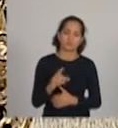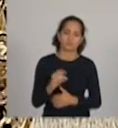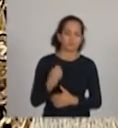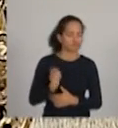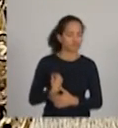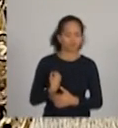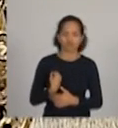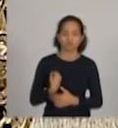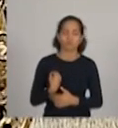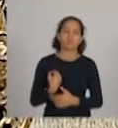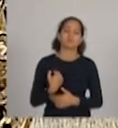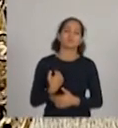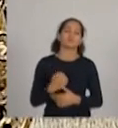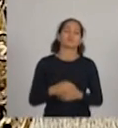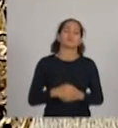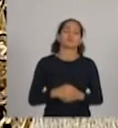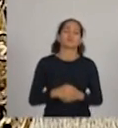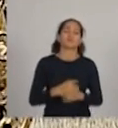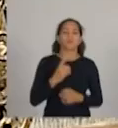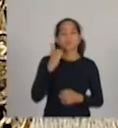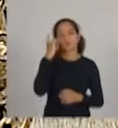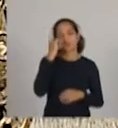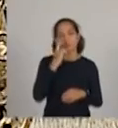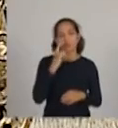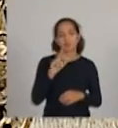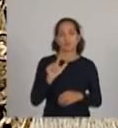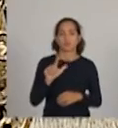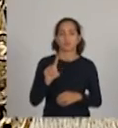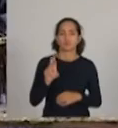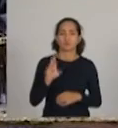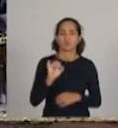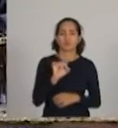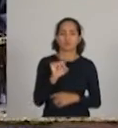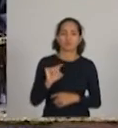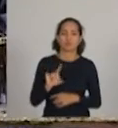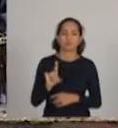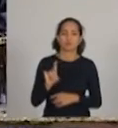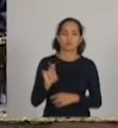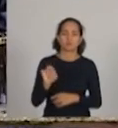Ausente, deputado Luiz Durão.